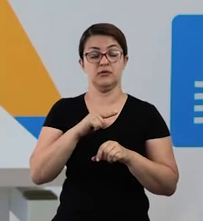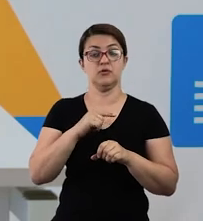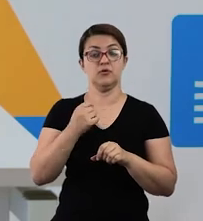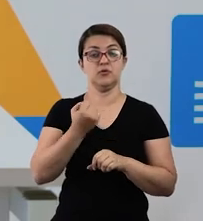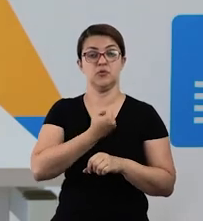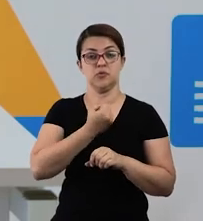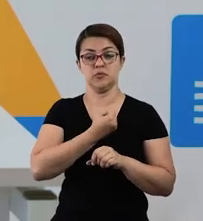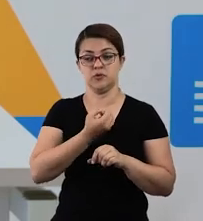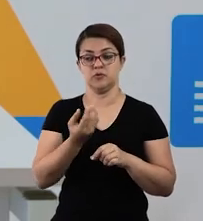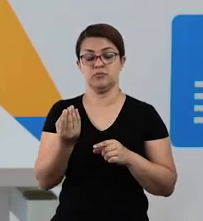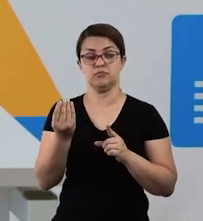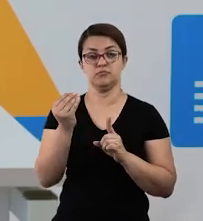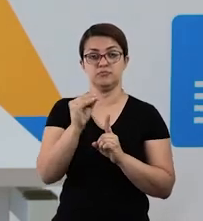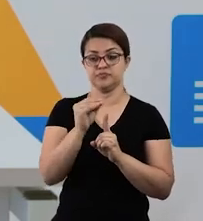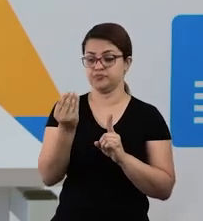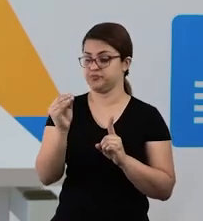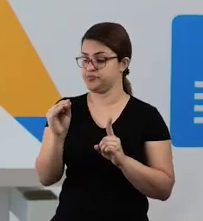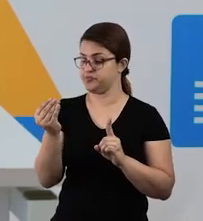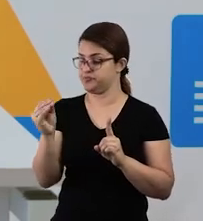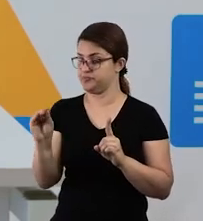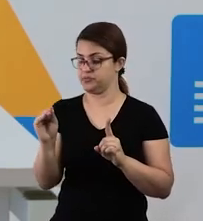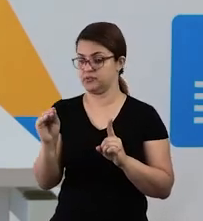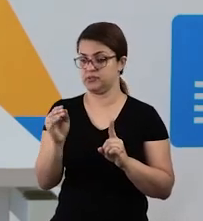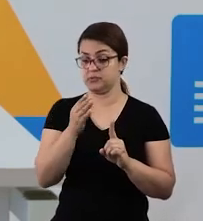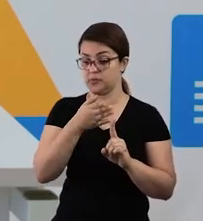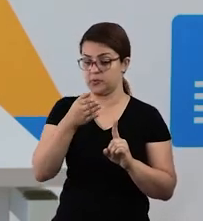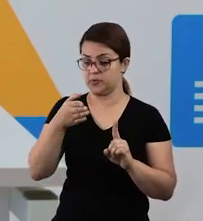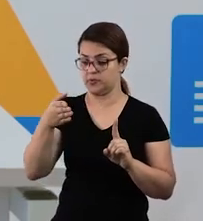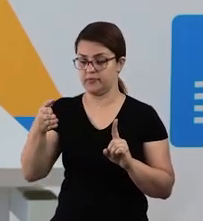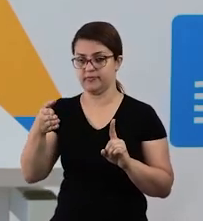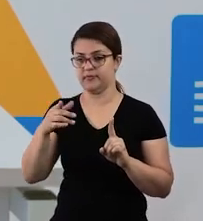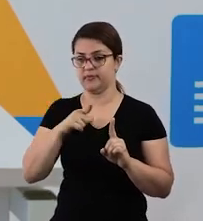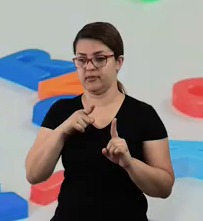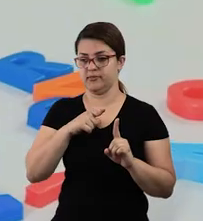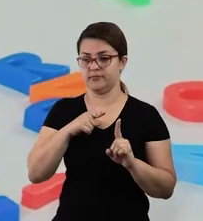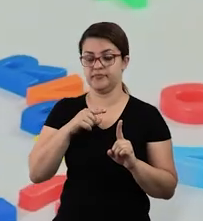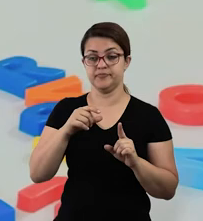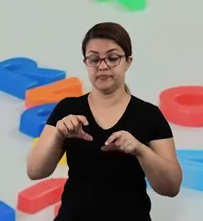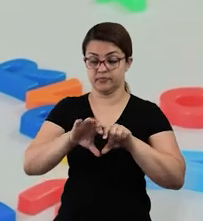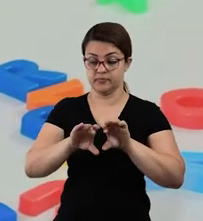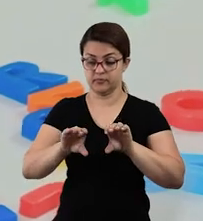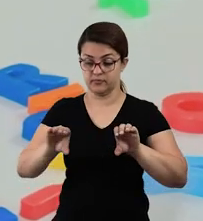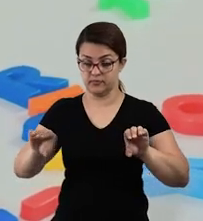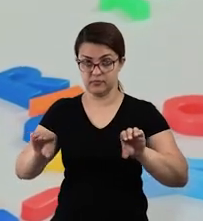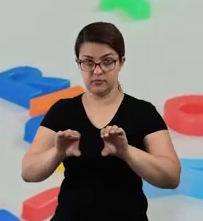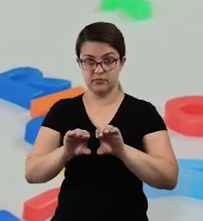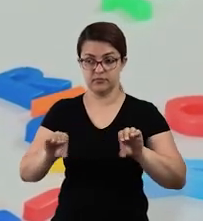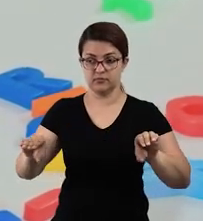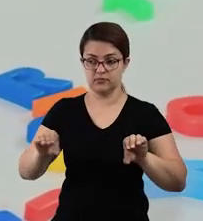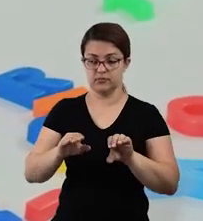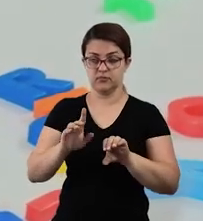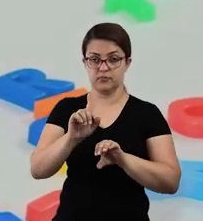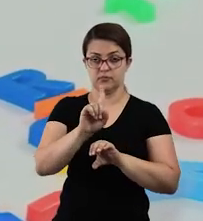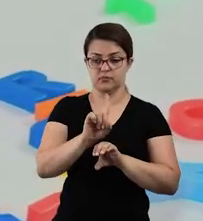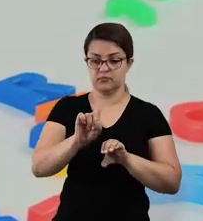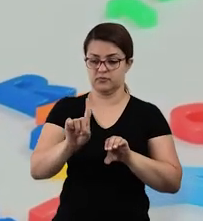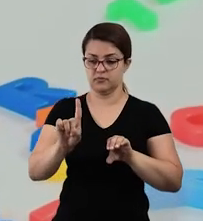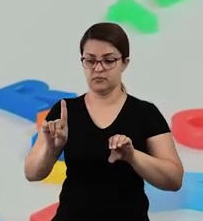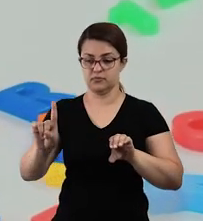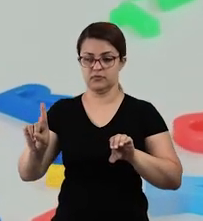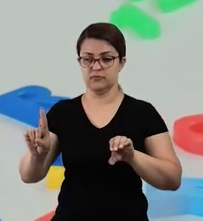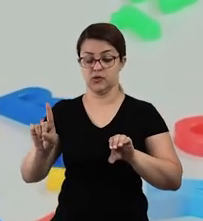aí a gente também vai trabalhar a sequência aqui. A criança vai encaixando cada palitinho no seu